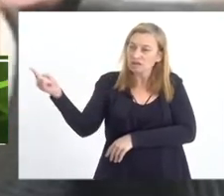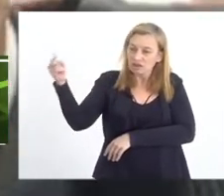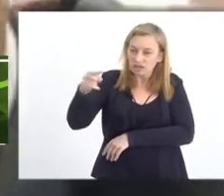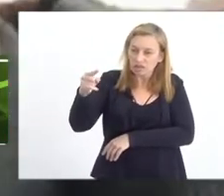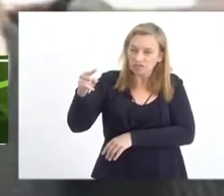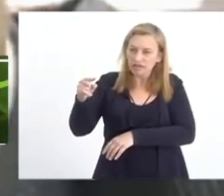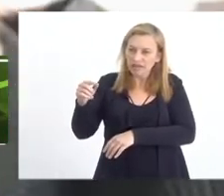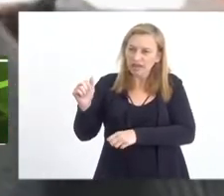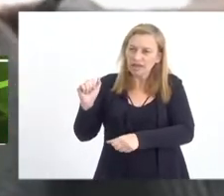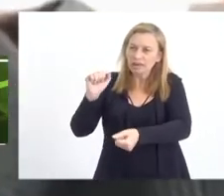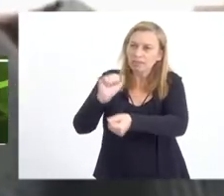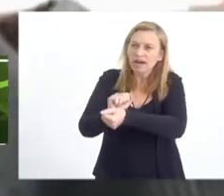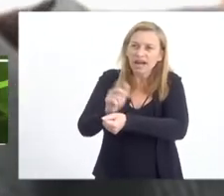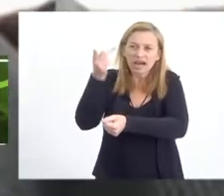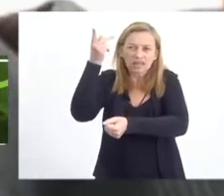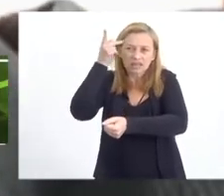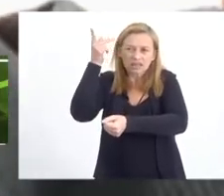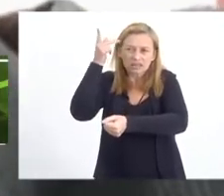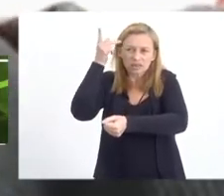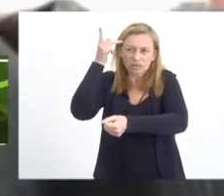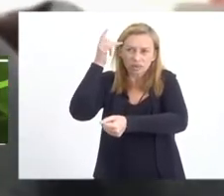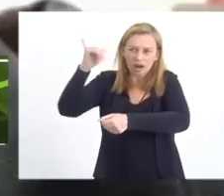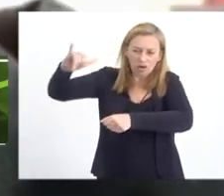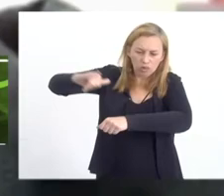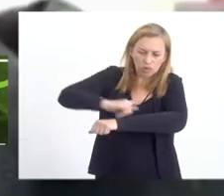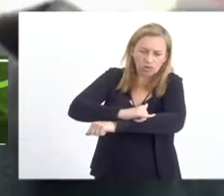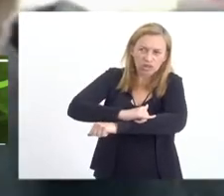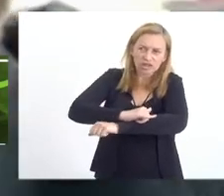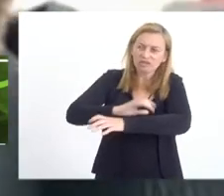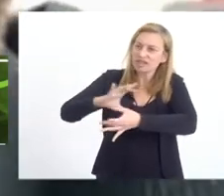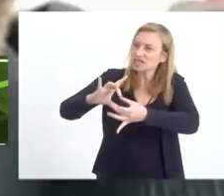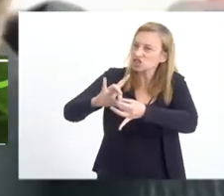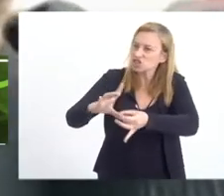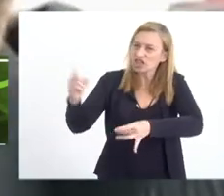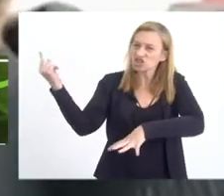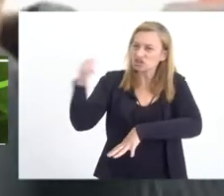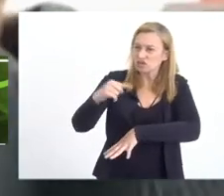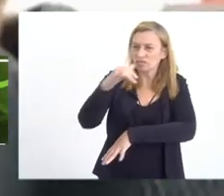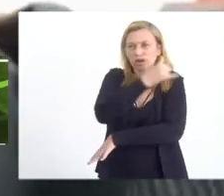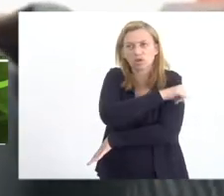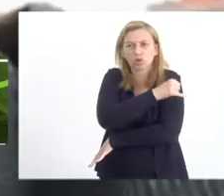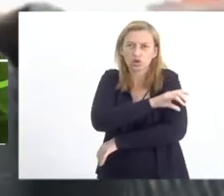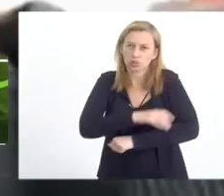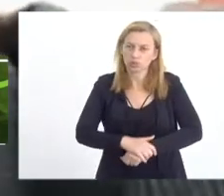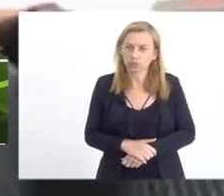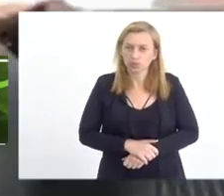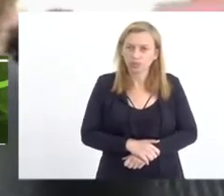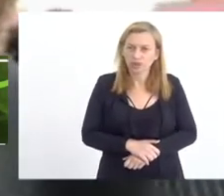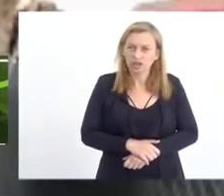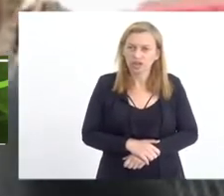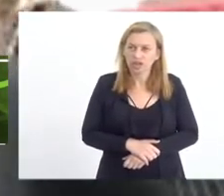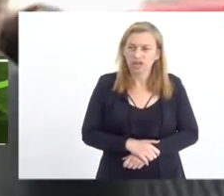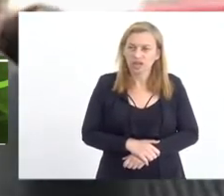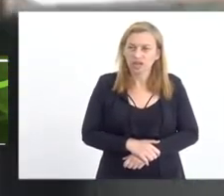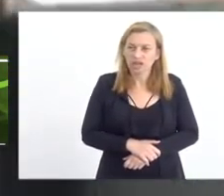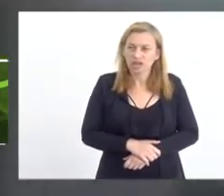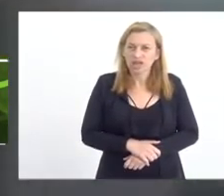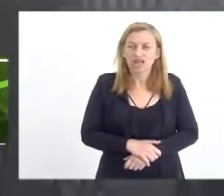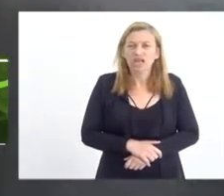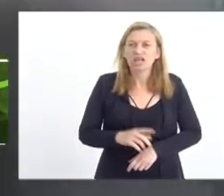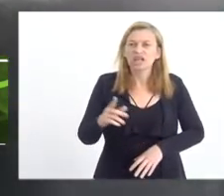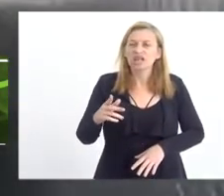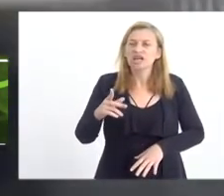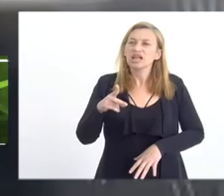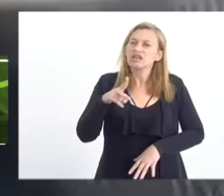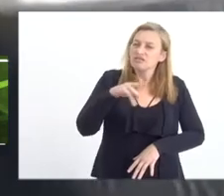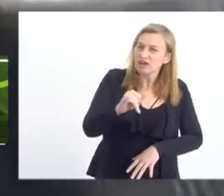uma conexão em São Paulo, ele vai deixar de vir para o Rio de Janeiro. Ele não vai, ao invés de vir para o Rio,